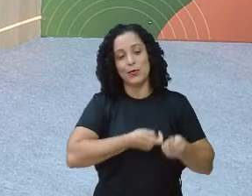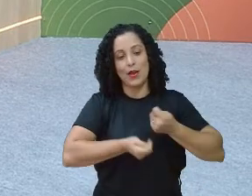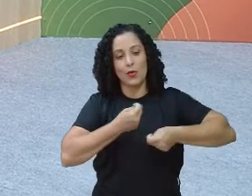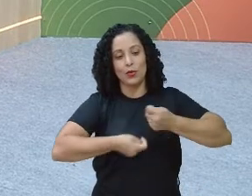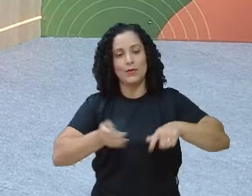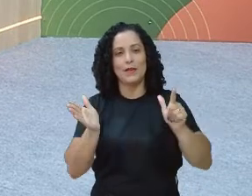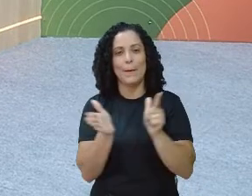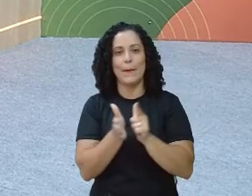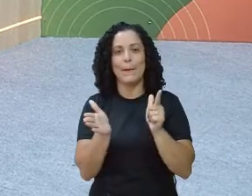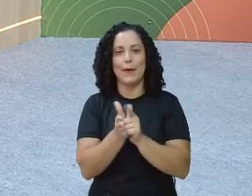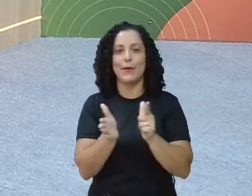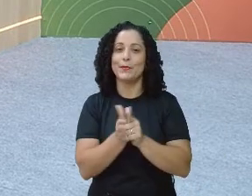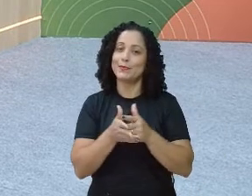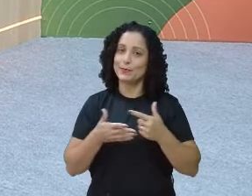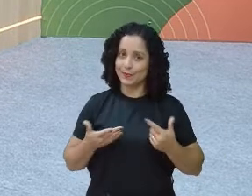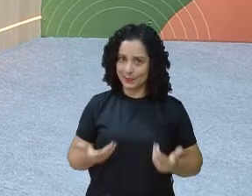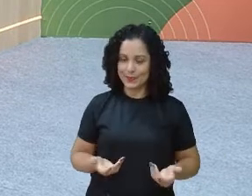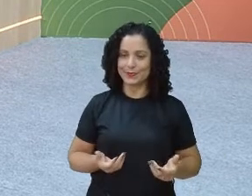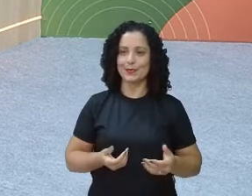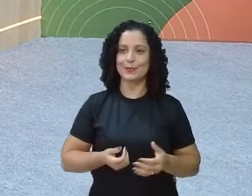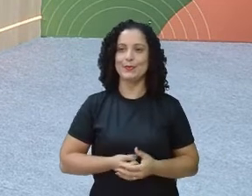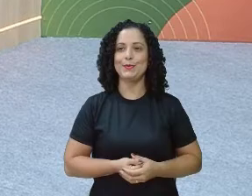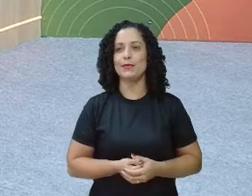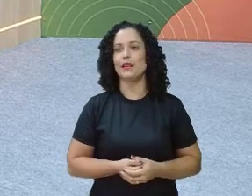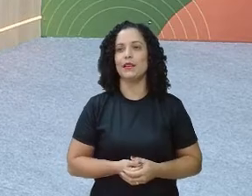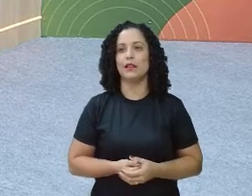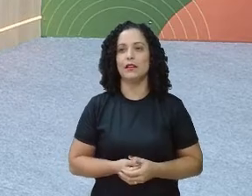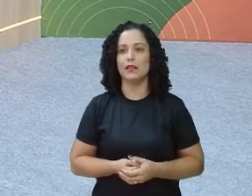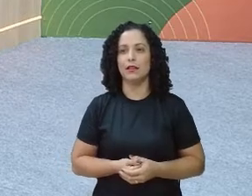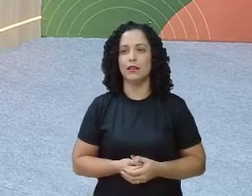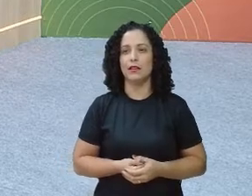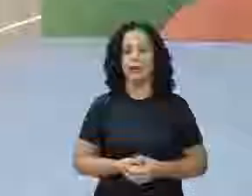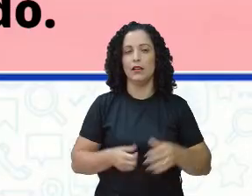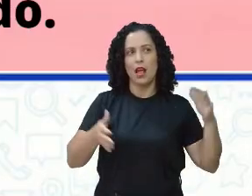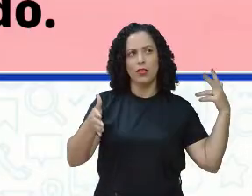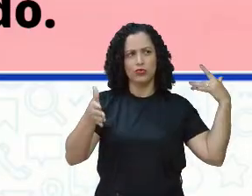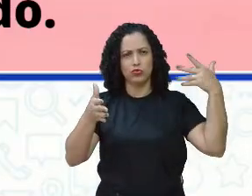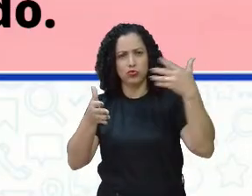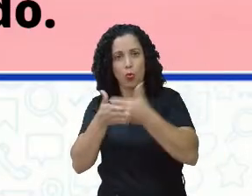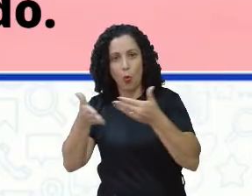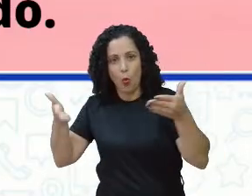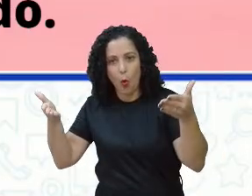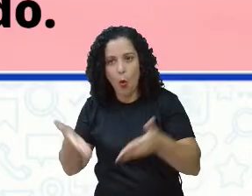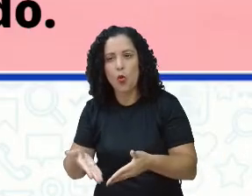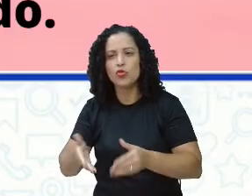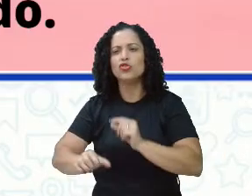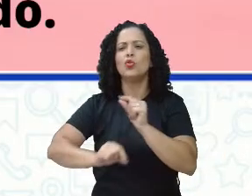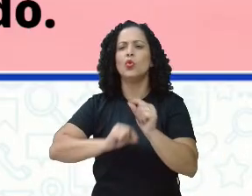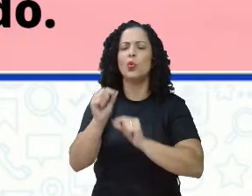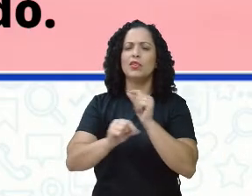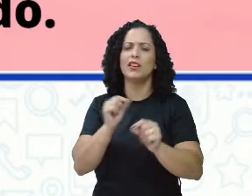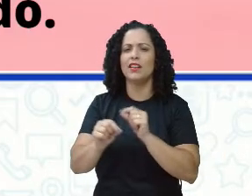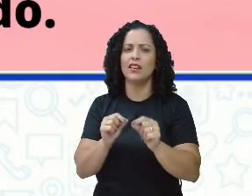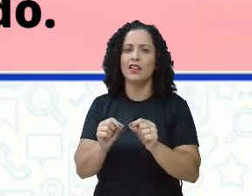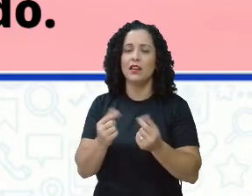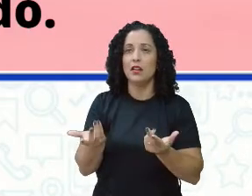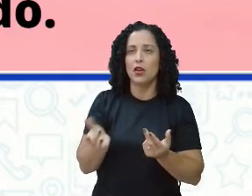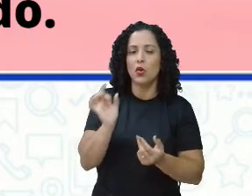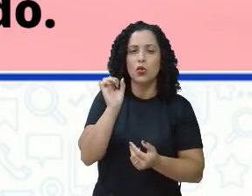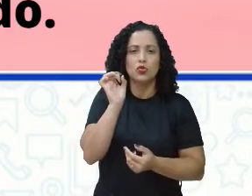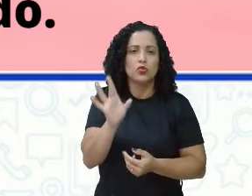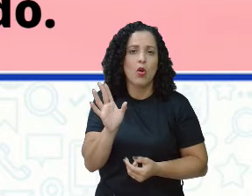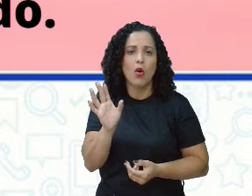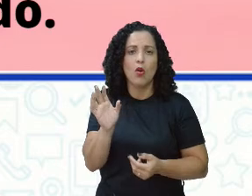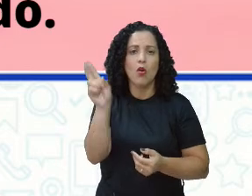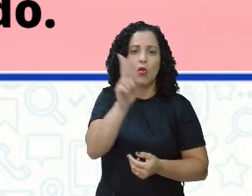utilização de cartas por e-mail. Nos dias de hoje, perdemos a referência de utilizar as cartas para apenas assuntos políticos